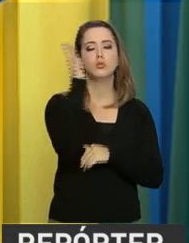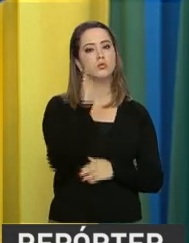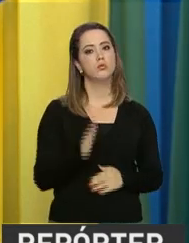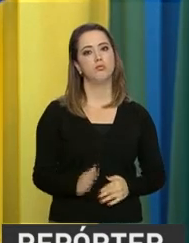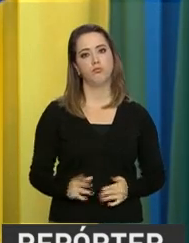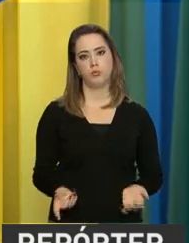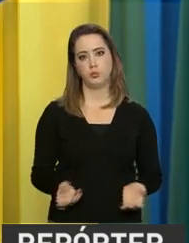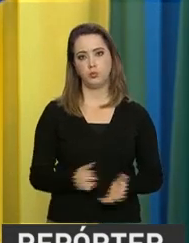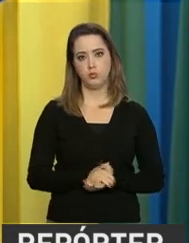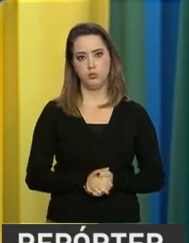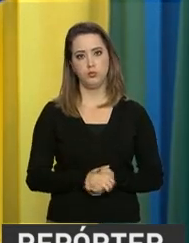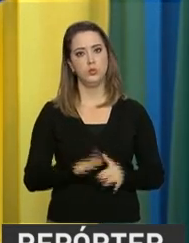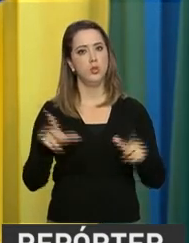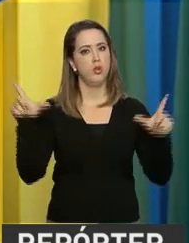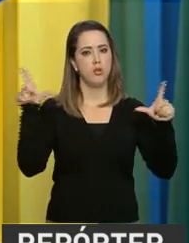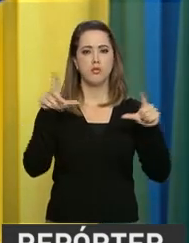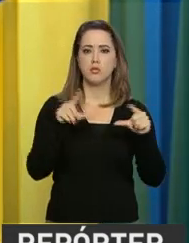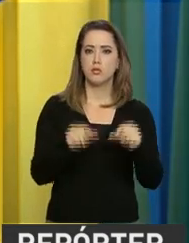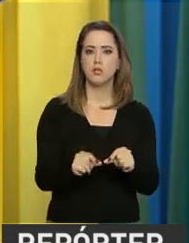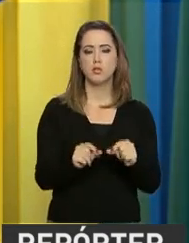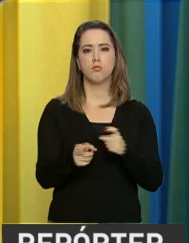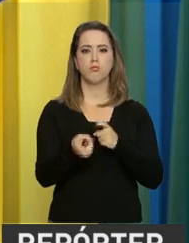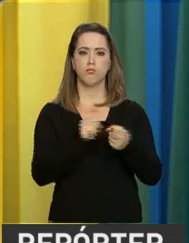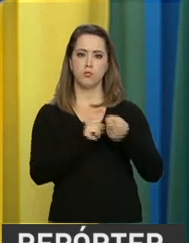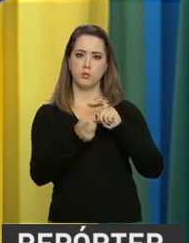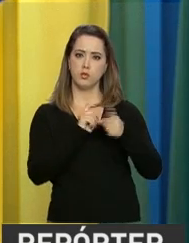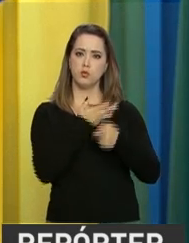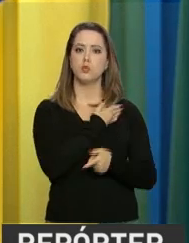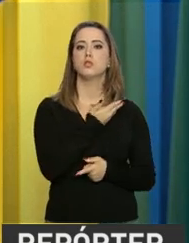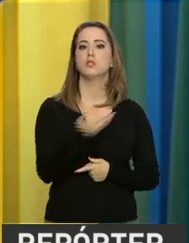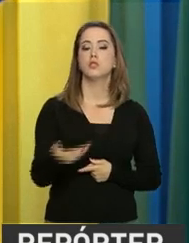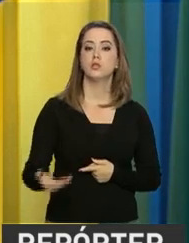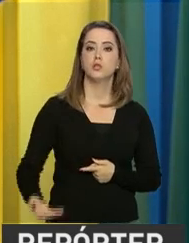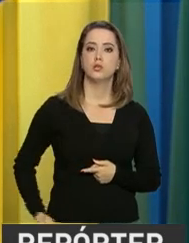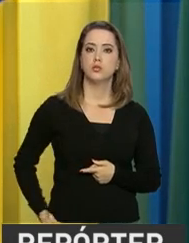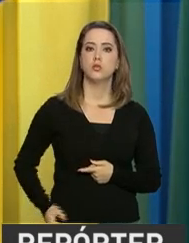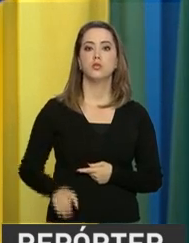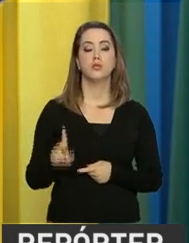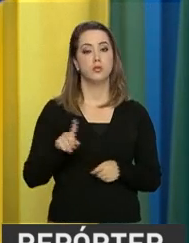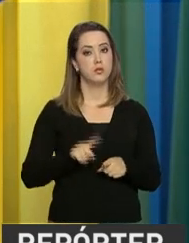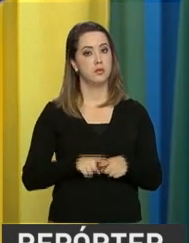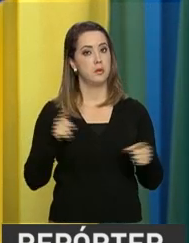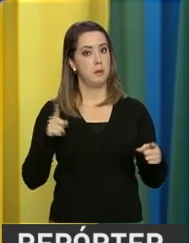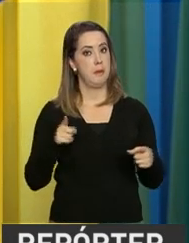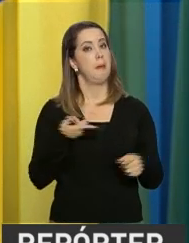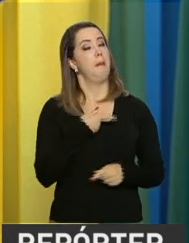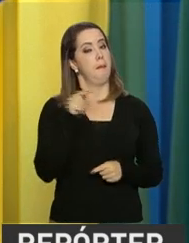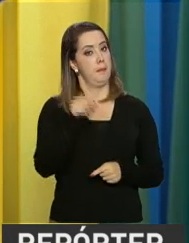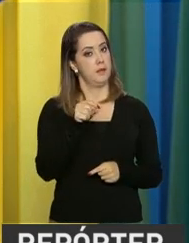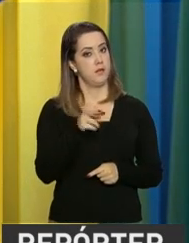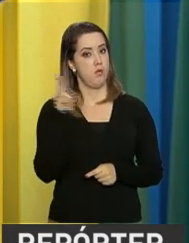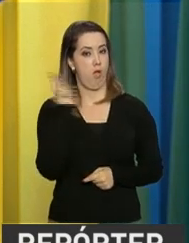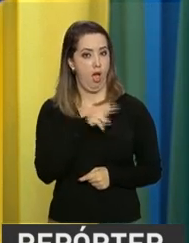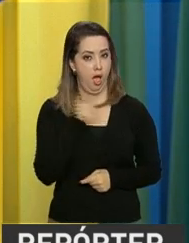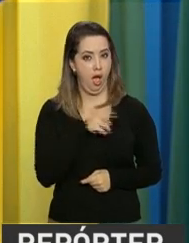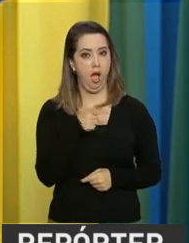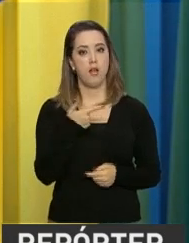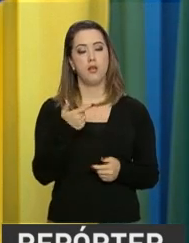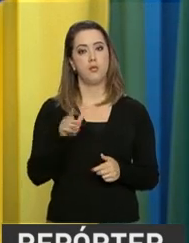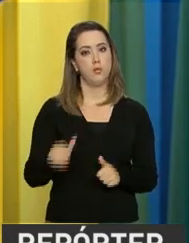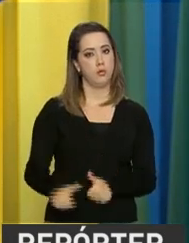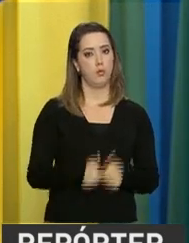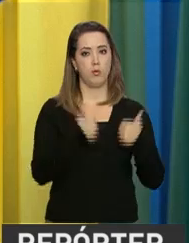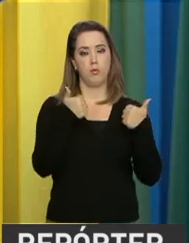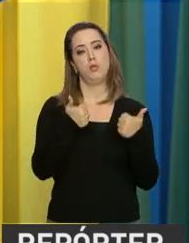Nacional reduzimos a estrutura da administração pública de modo torná-la mais ágil e